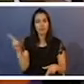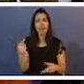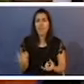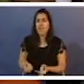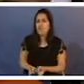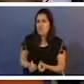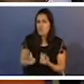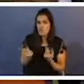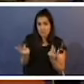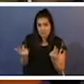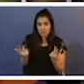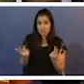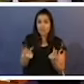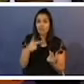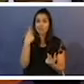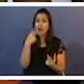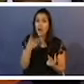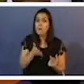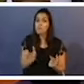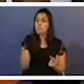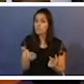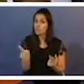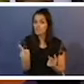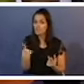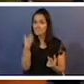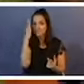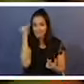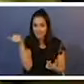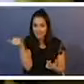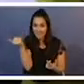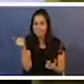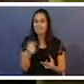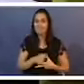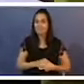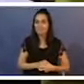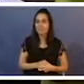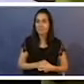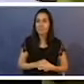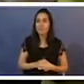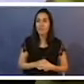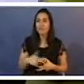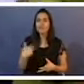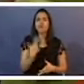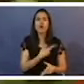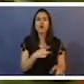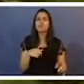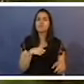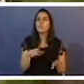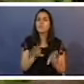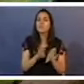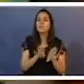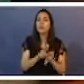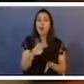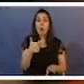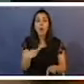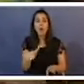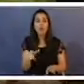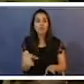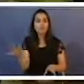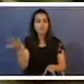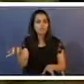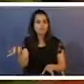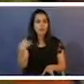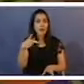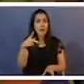muito rica quando se fala em peixes vocês sabiam disso Além disso nós temos ainda o tampa olha aqui embaixo